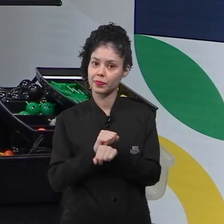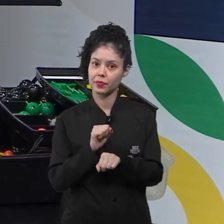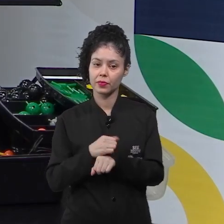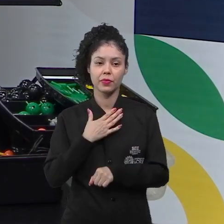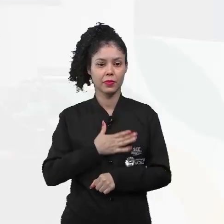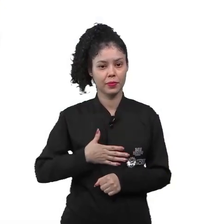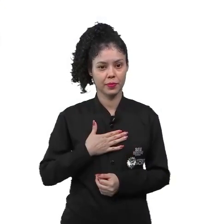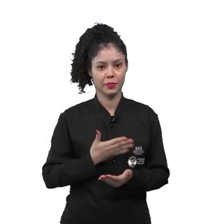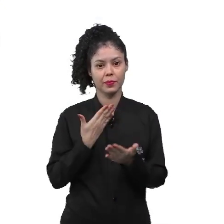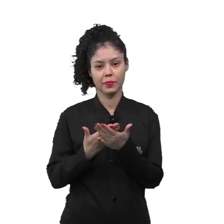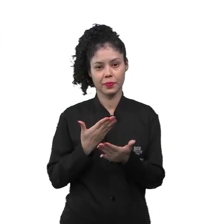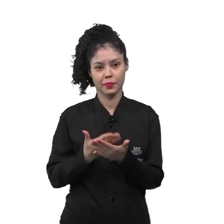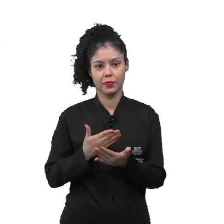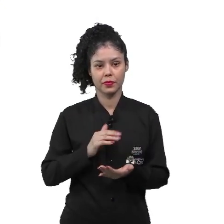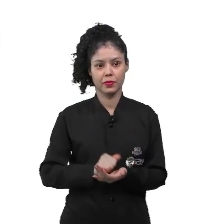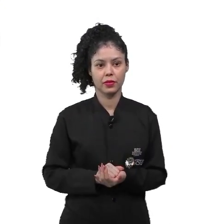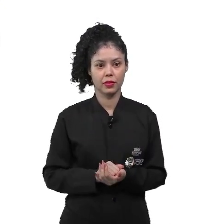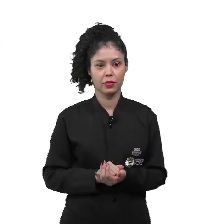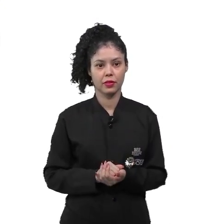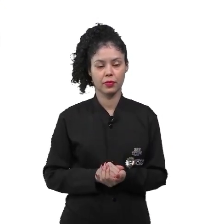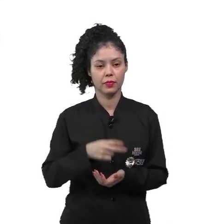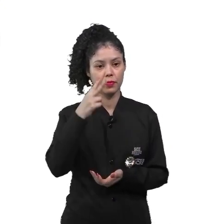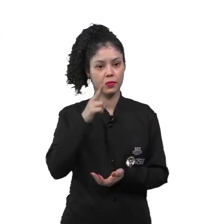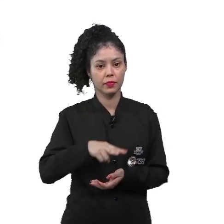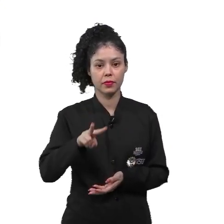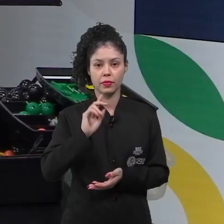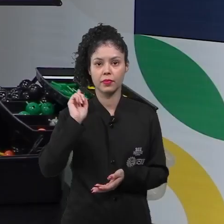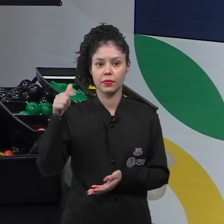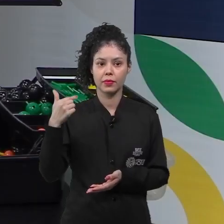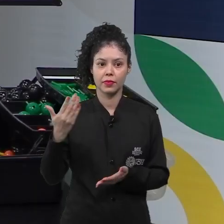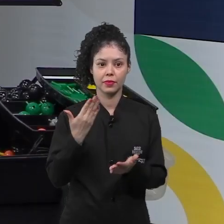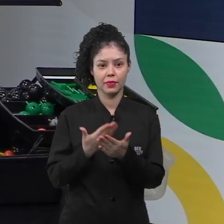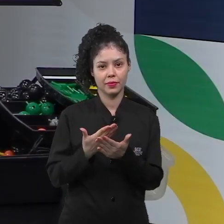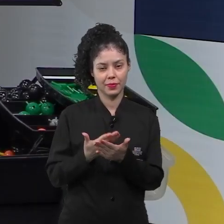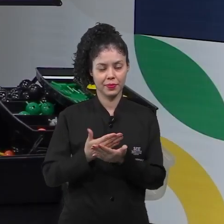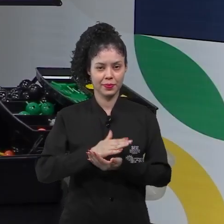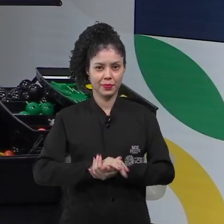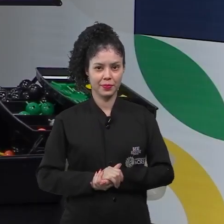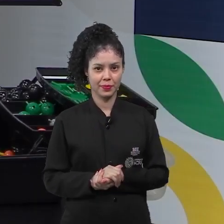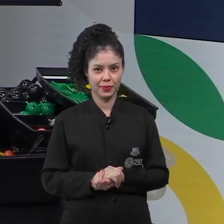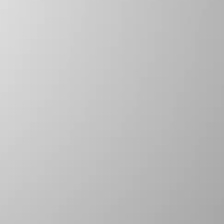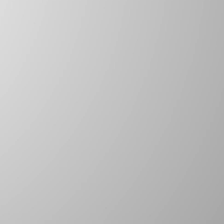vocês tenham gostado aí dessa aula. Vejo vocês até a próxima.